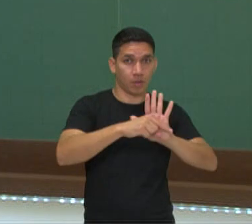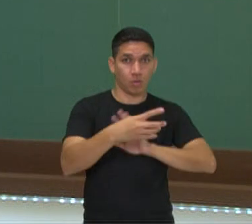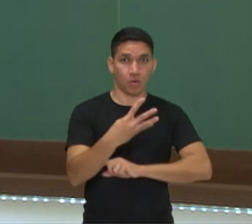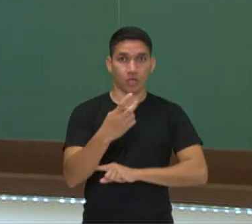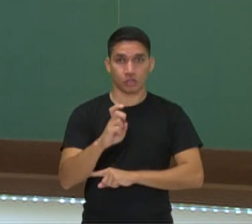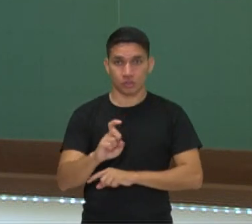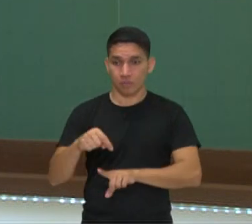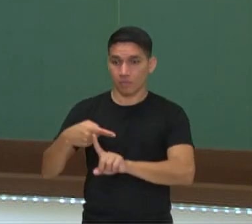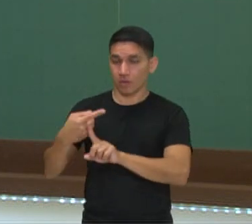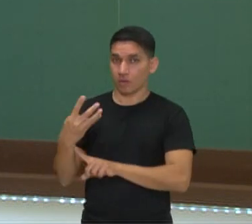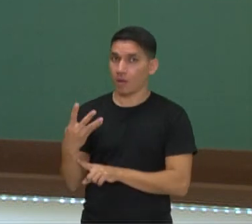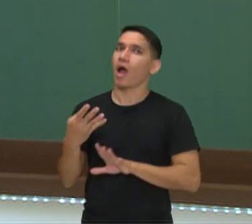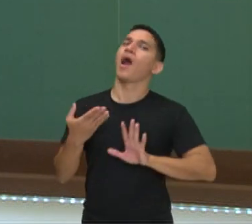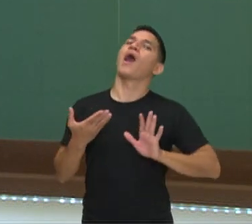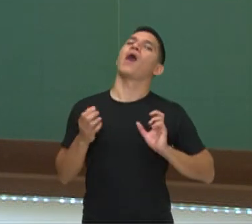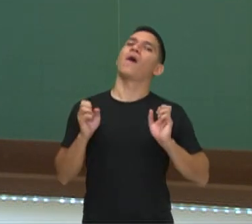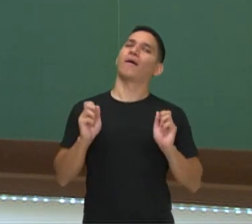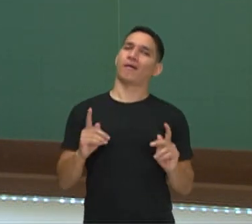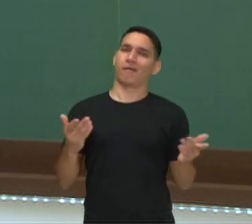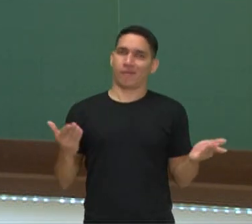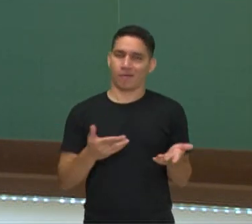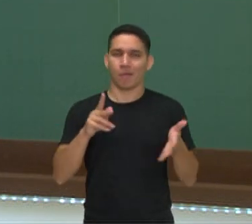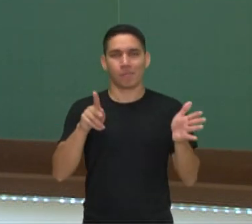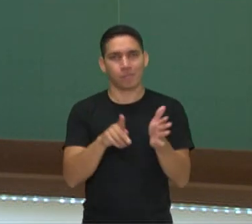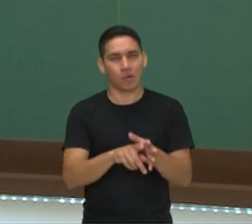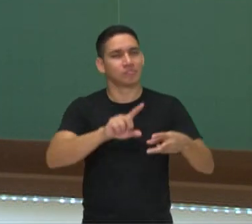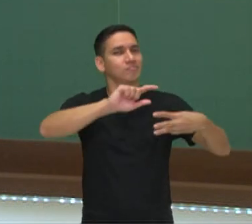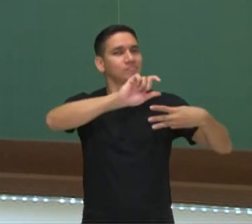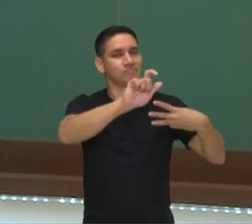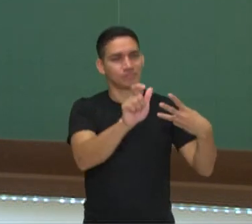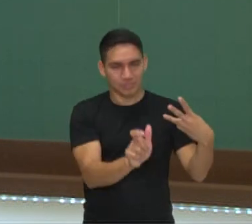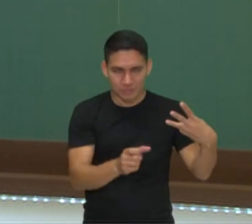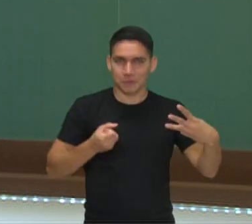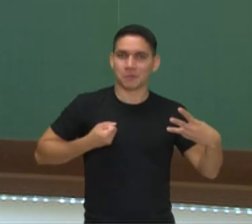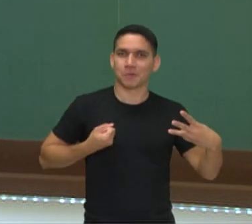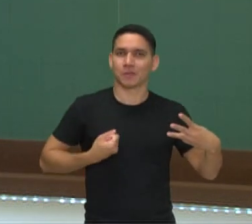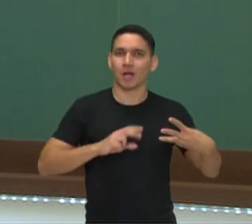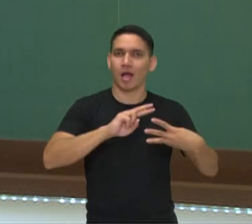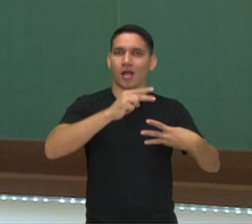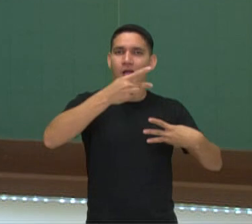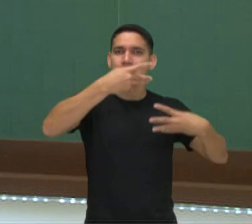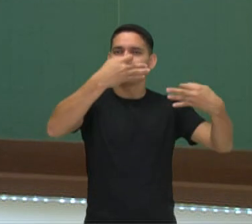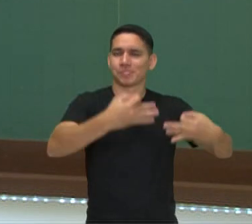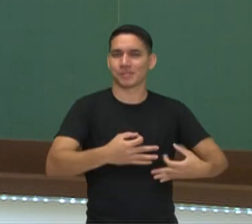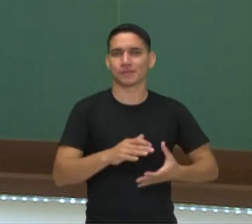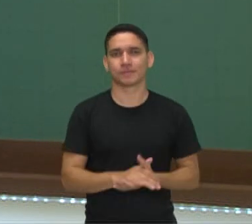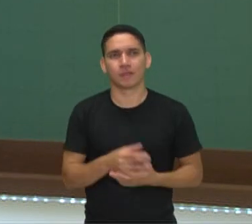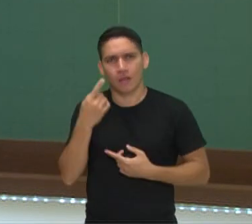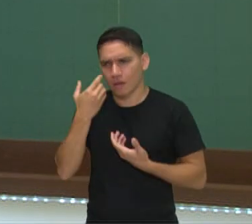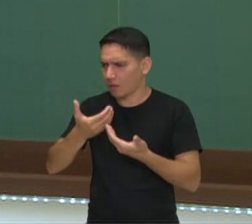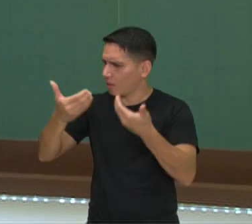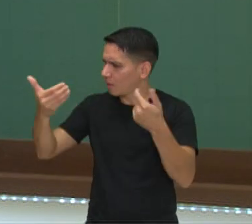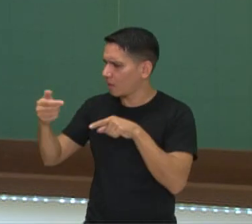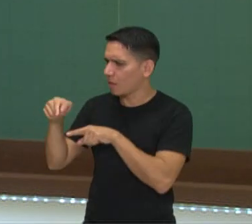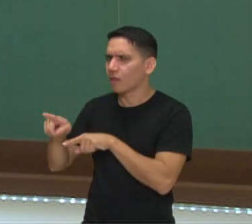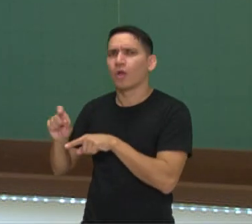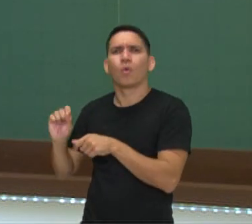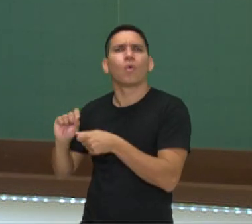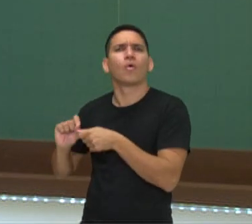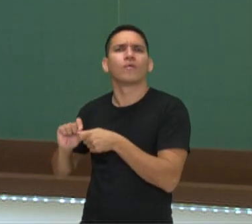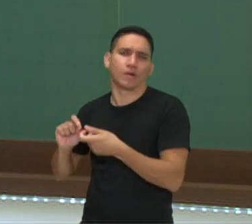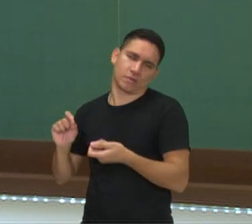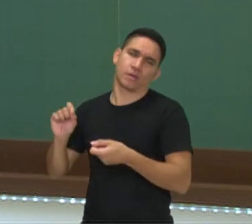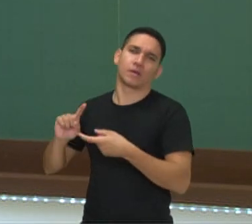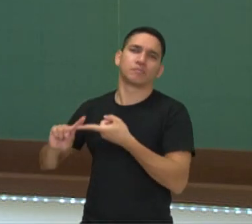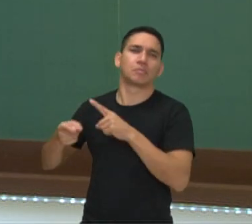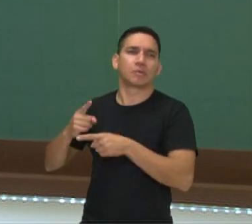mais 4, agora sim é um trinômio quadrado perfeito. E aqui desse segundo membro, você resolve o número que